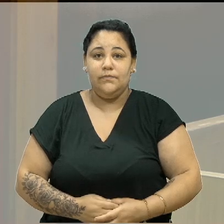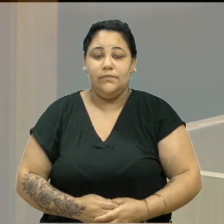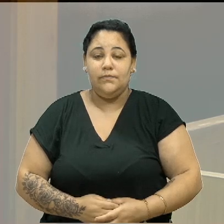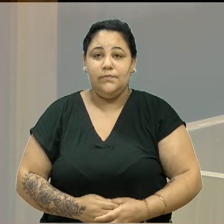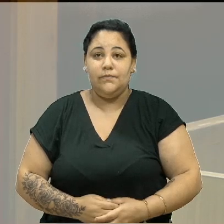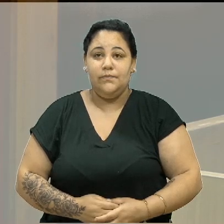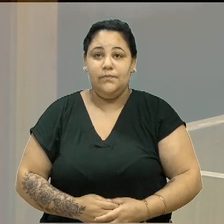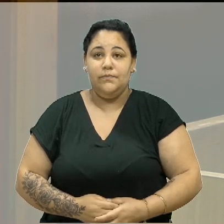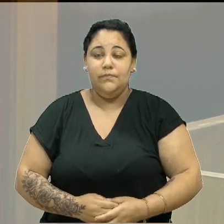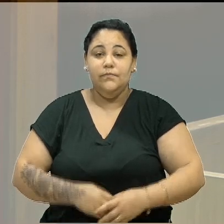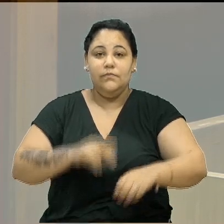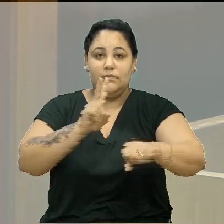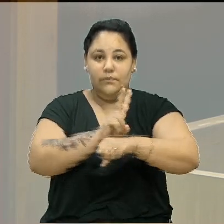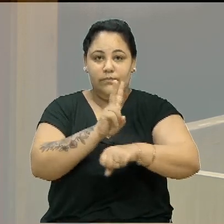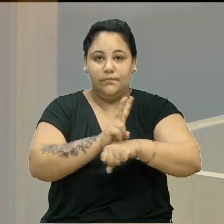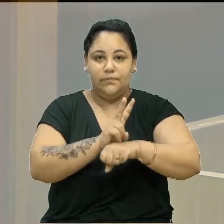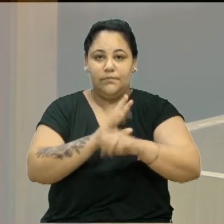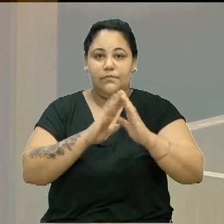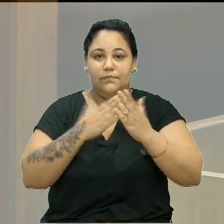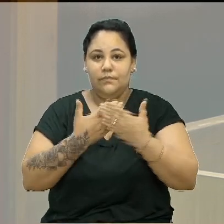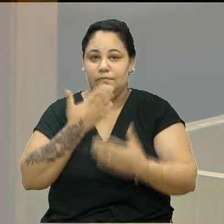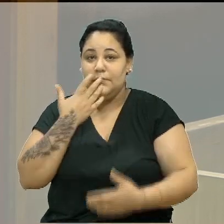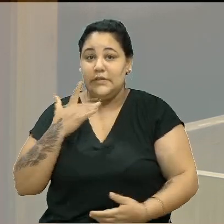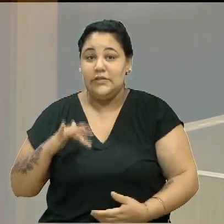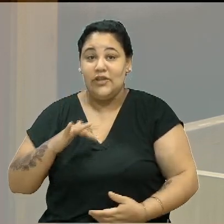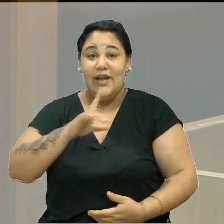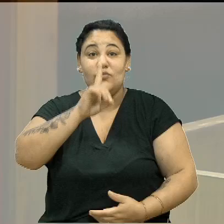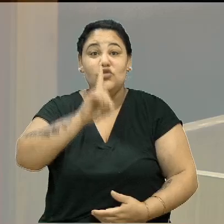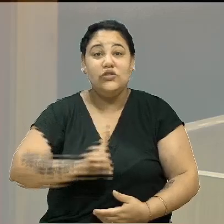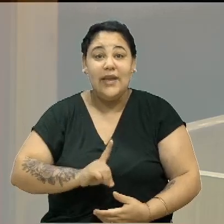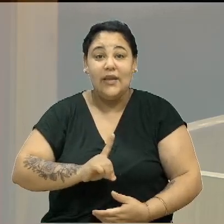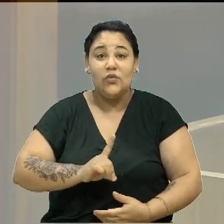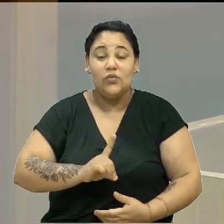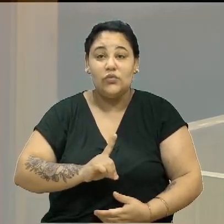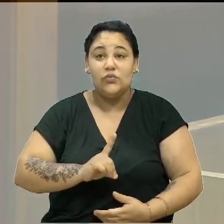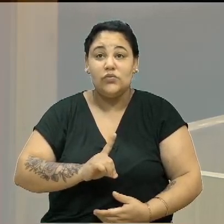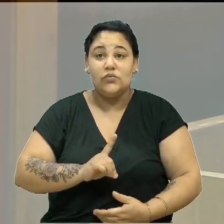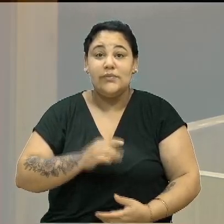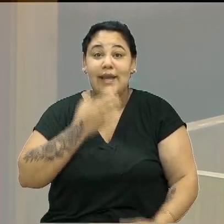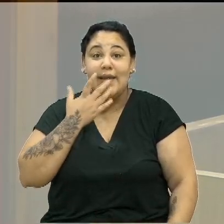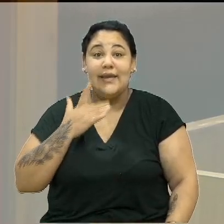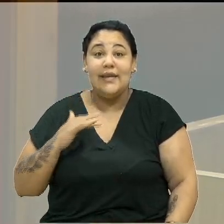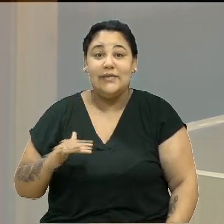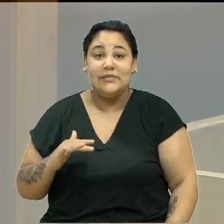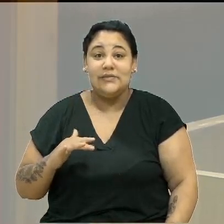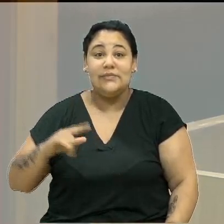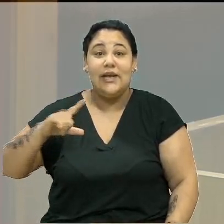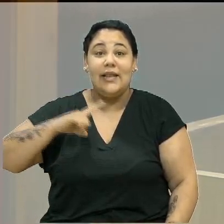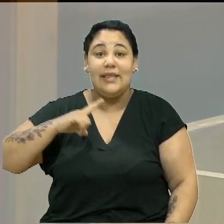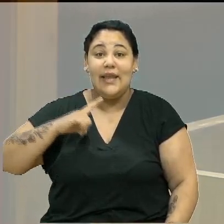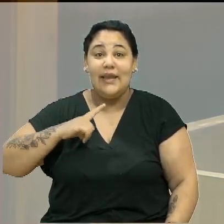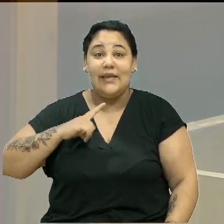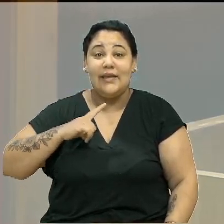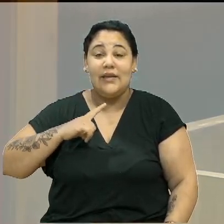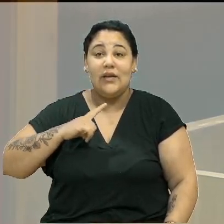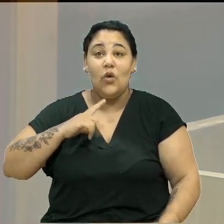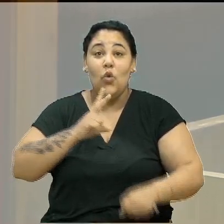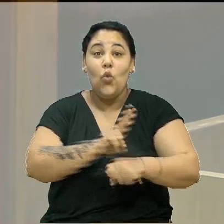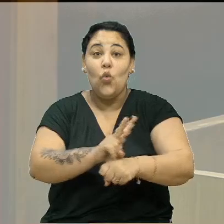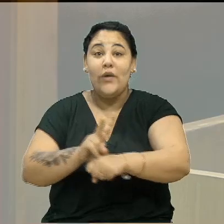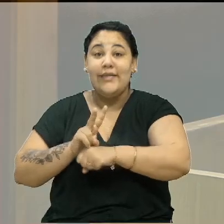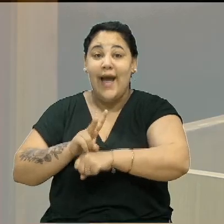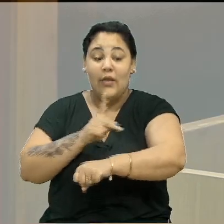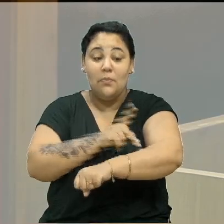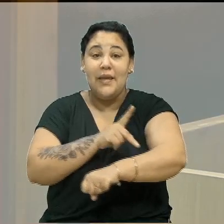A vaga na creche é um direito da criança, para que ela tenha o cuidado